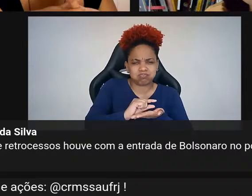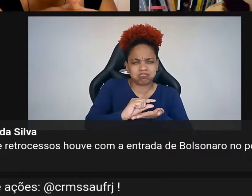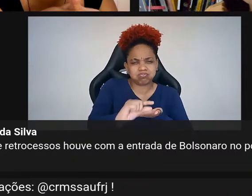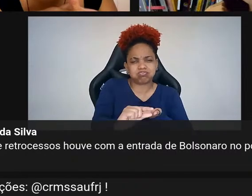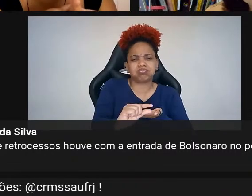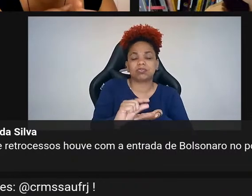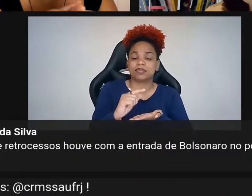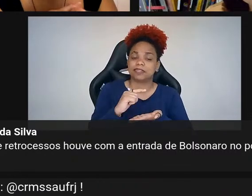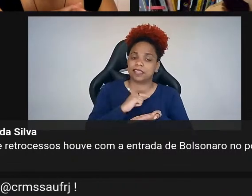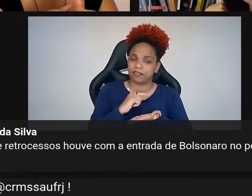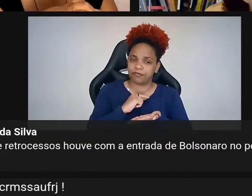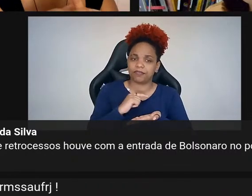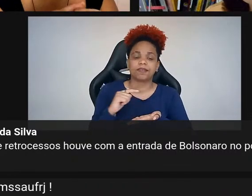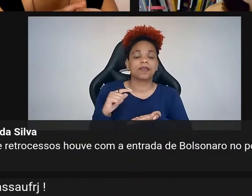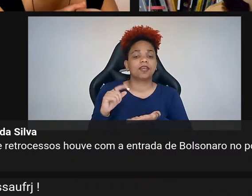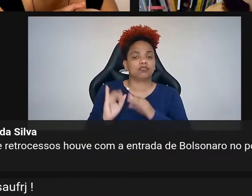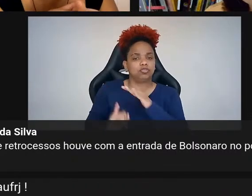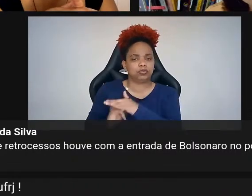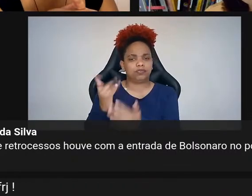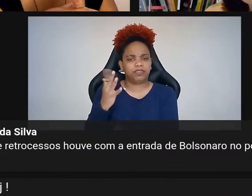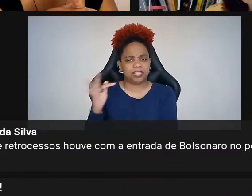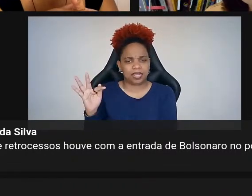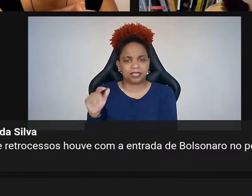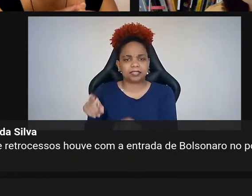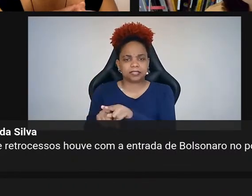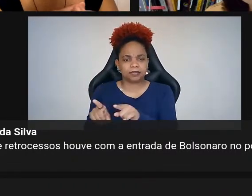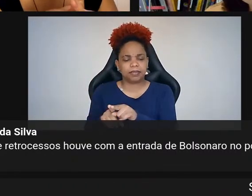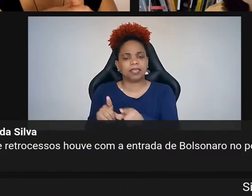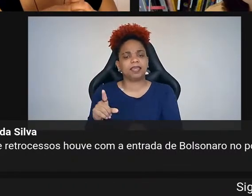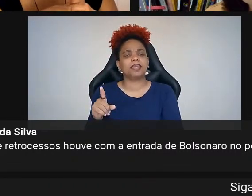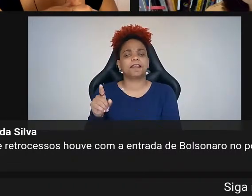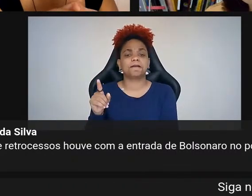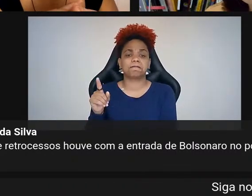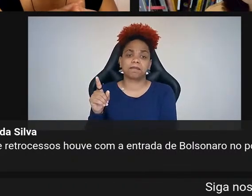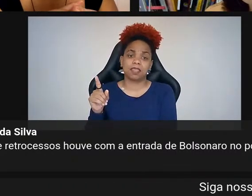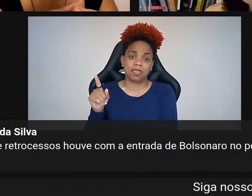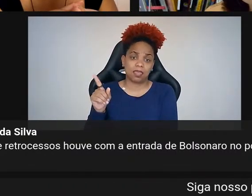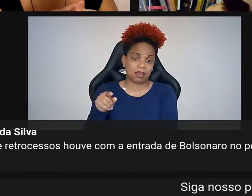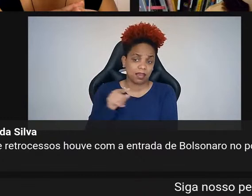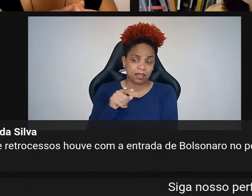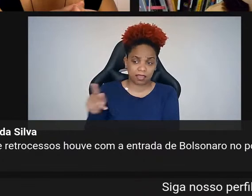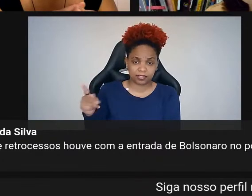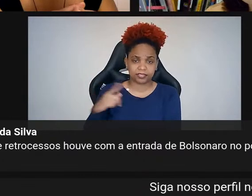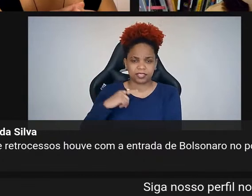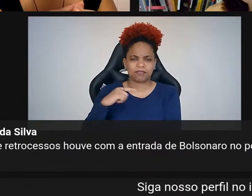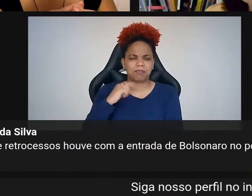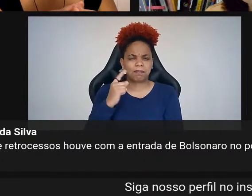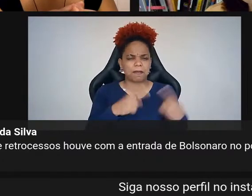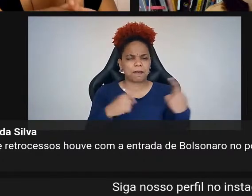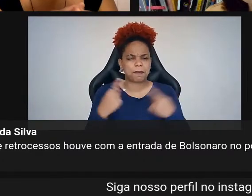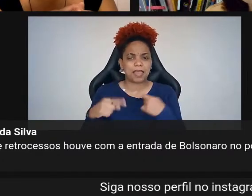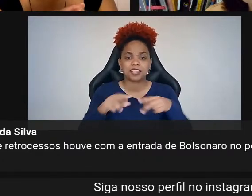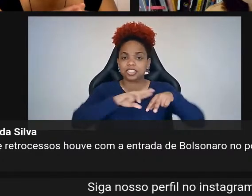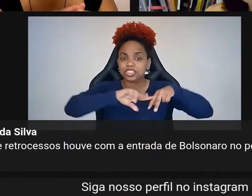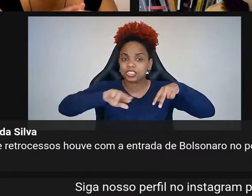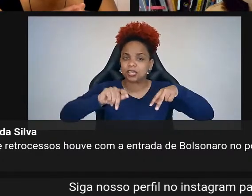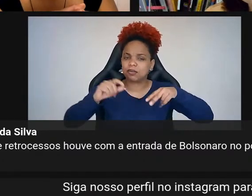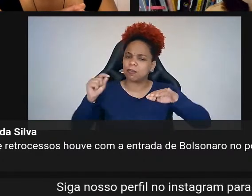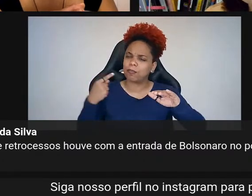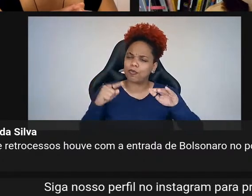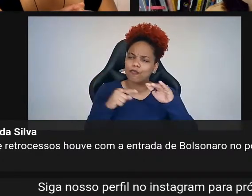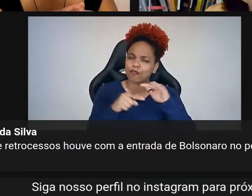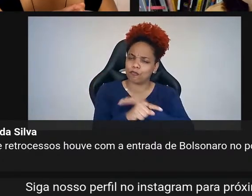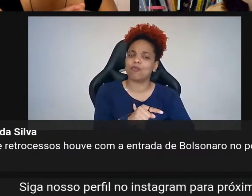e é bom que a gente frise, são as universidades e os institutos que estão fazendo um debate de gênero